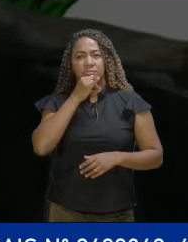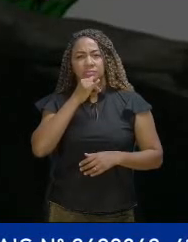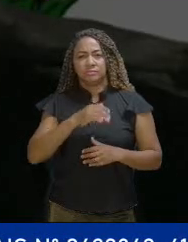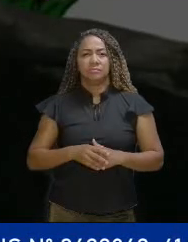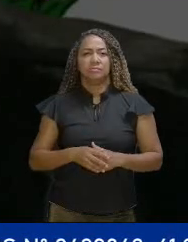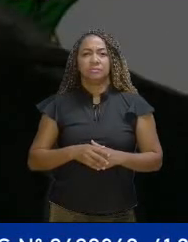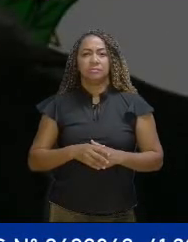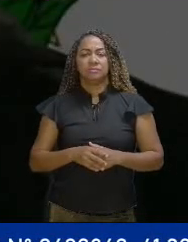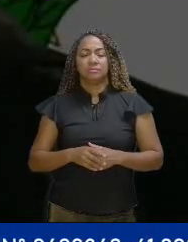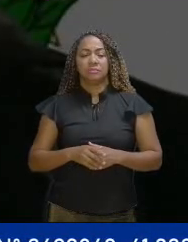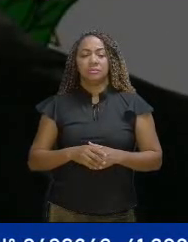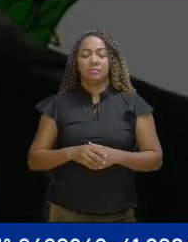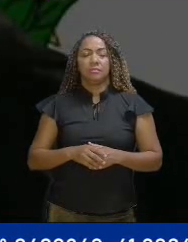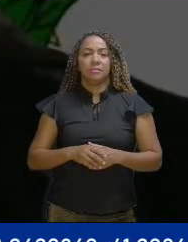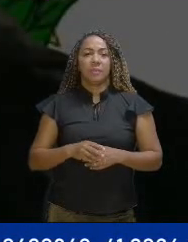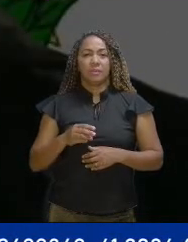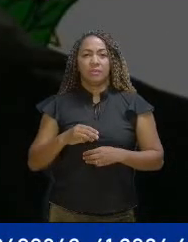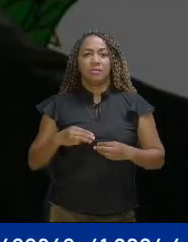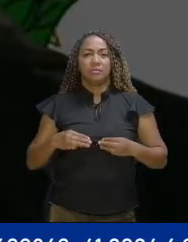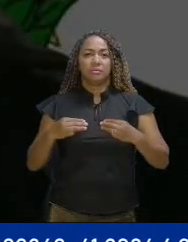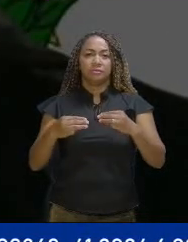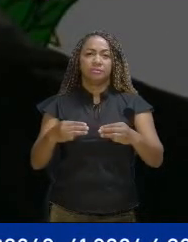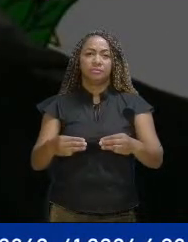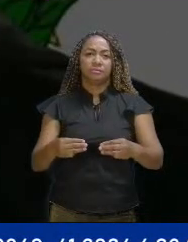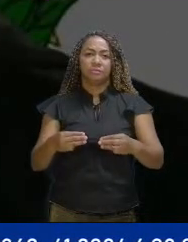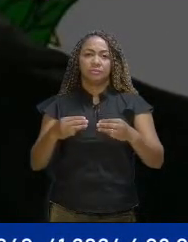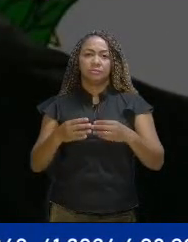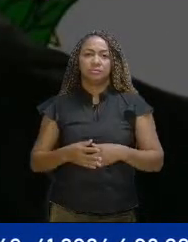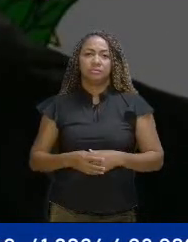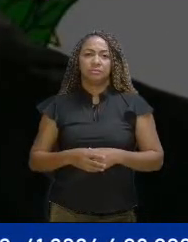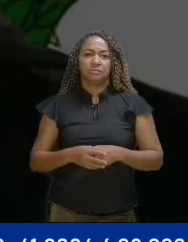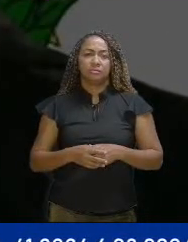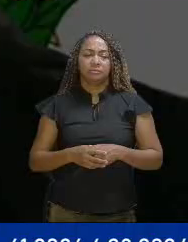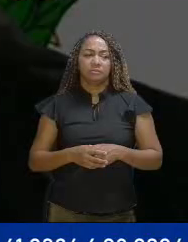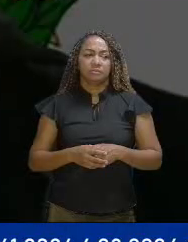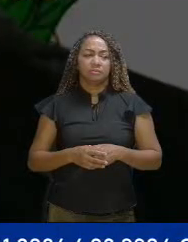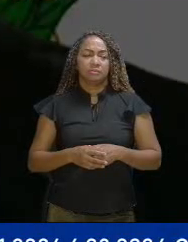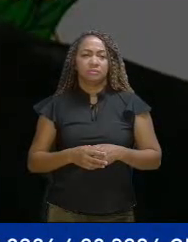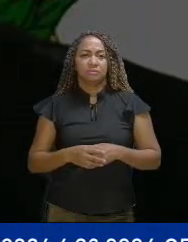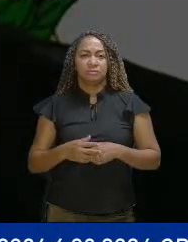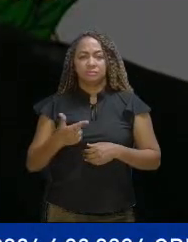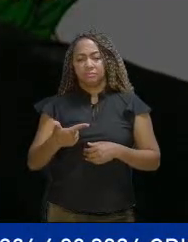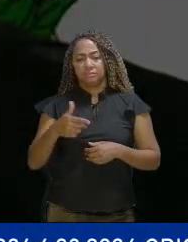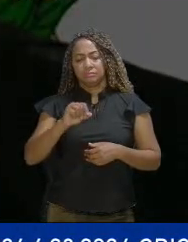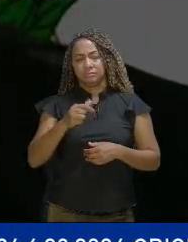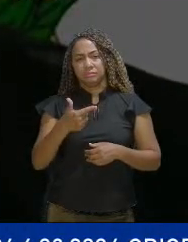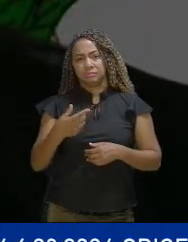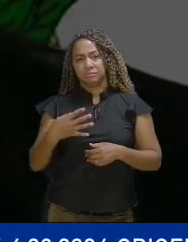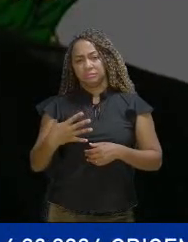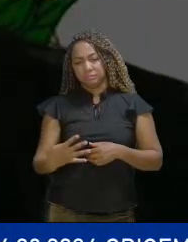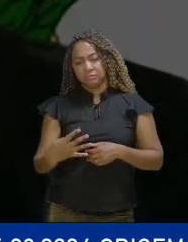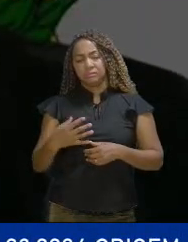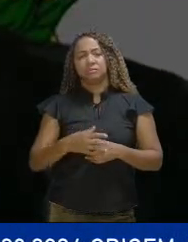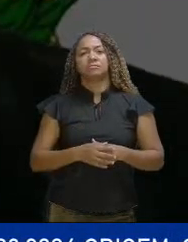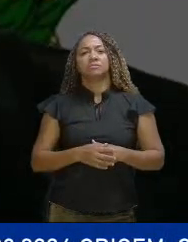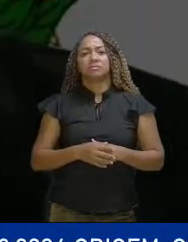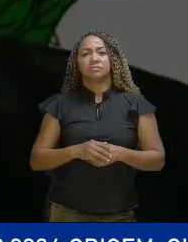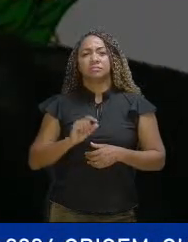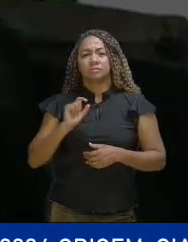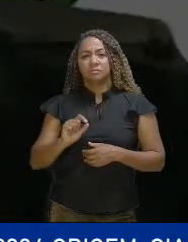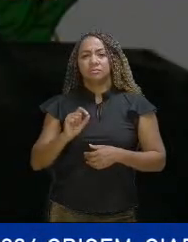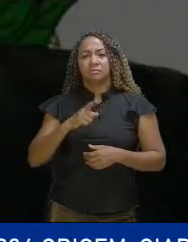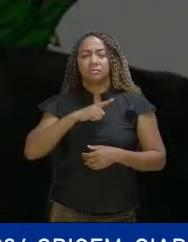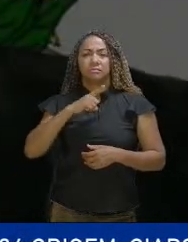Distrito Federal, ministro Raul Araújo, de 2024. Aqui, no caso concreto, o